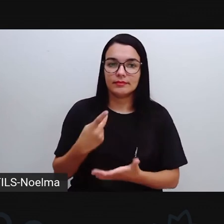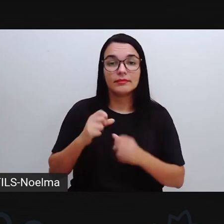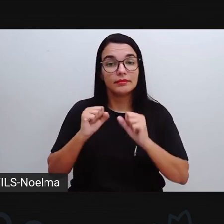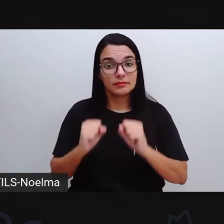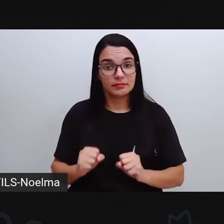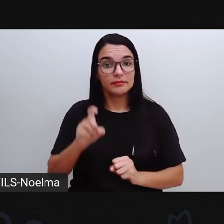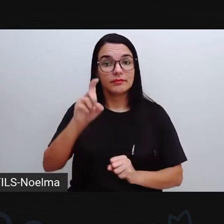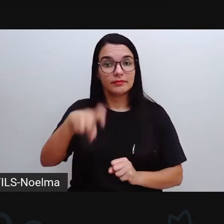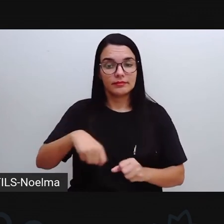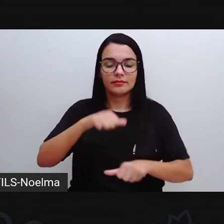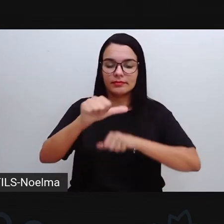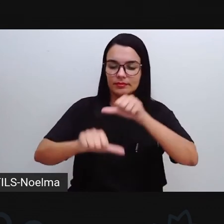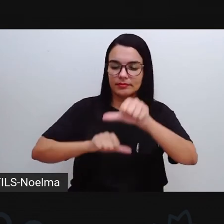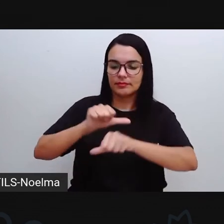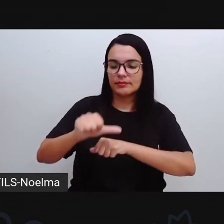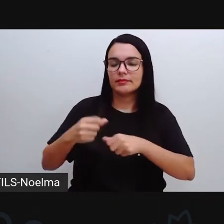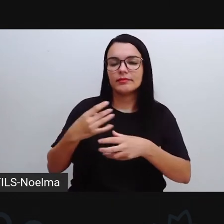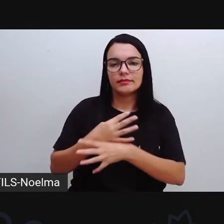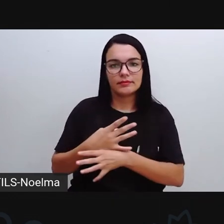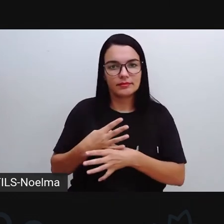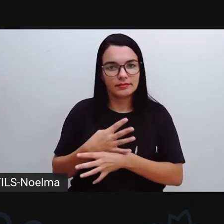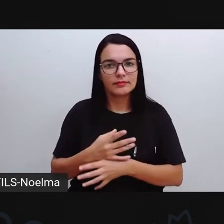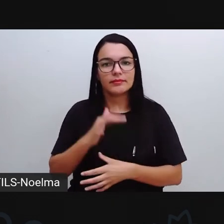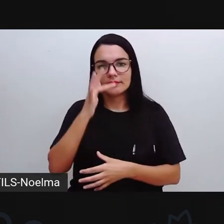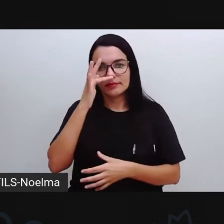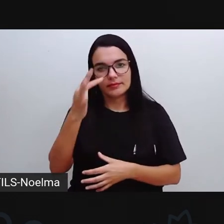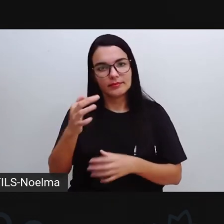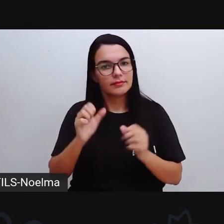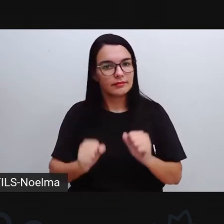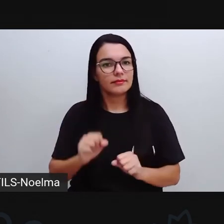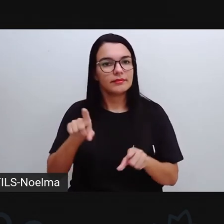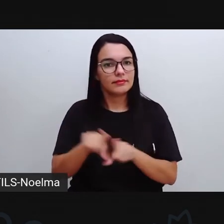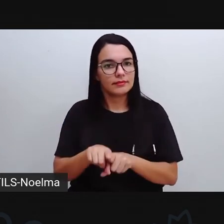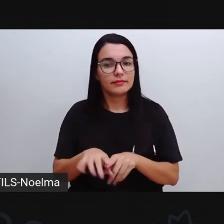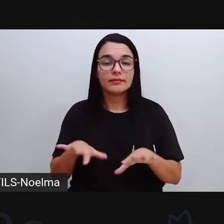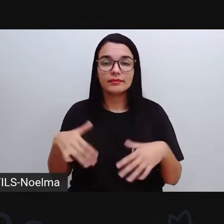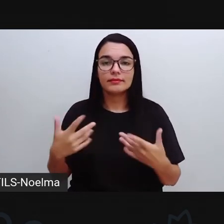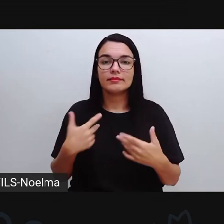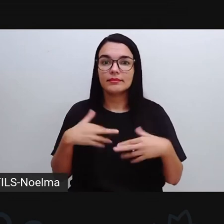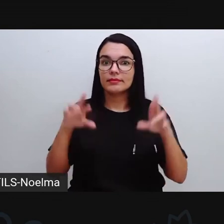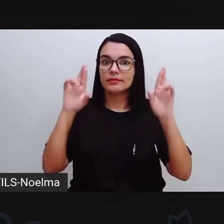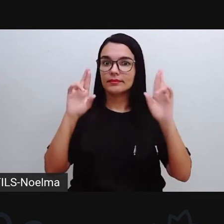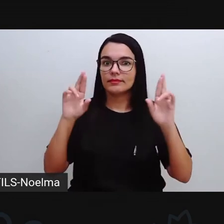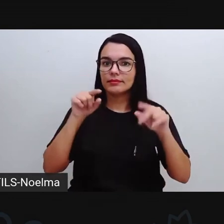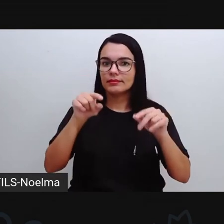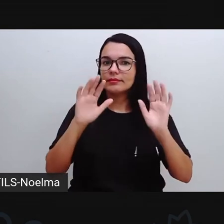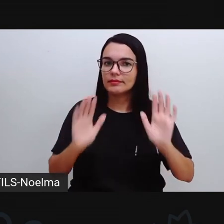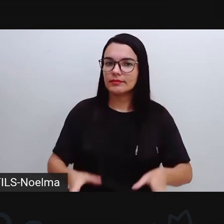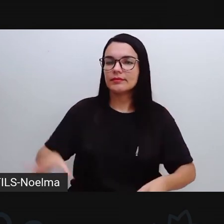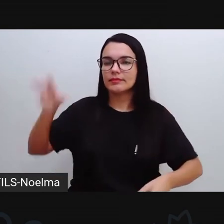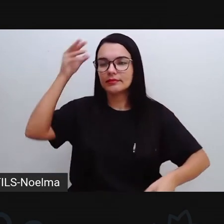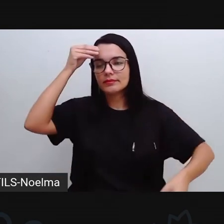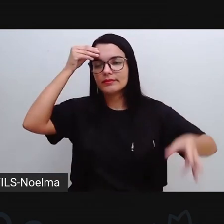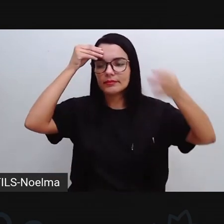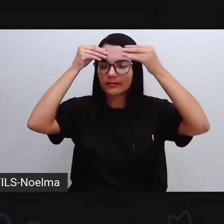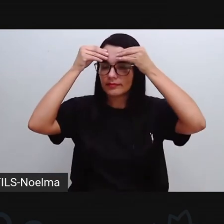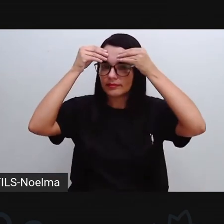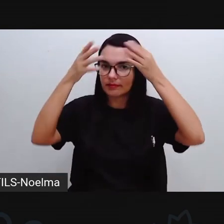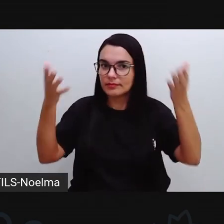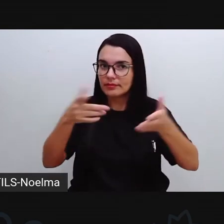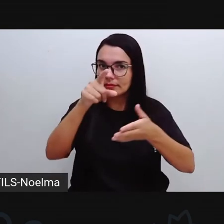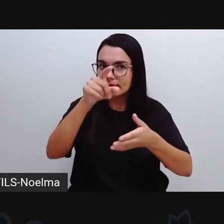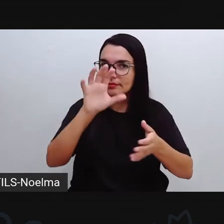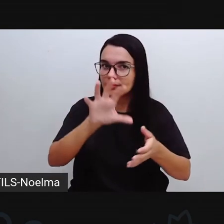ser emancipado, se tornar uma cidade também. Certo, gente? Bom, eu espero que vocês tenham compreendido. Agora vocês vão